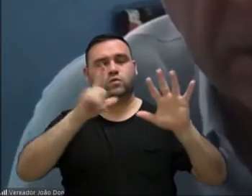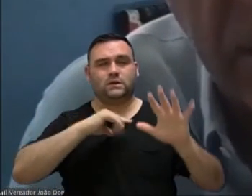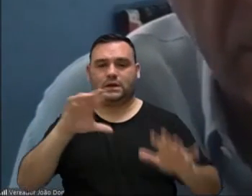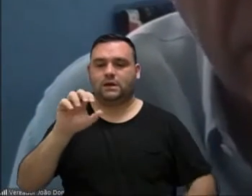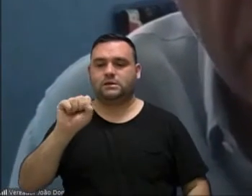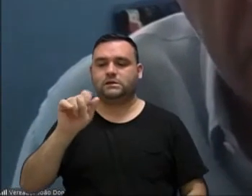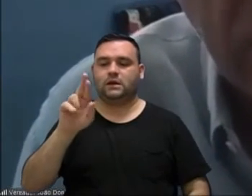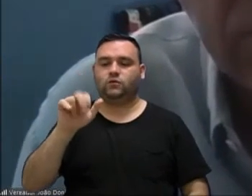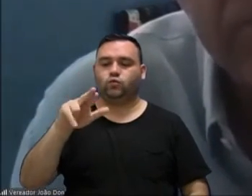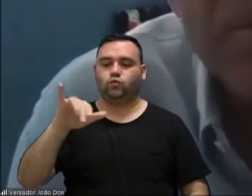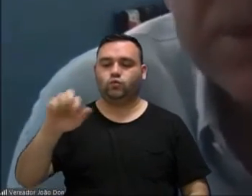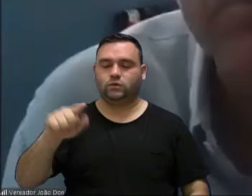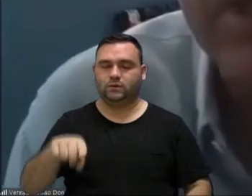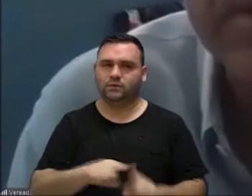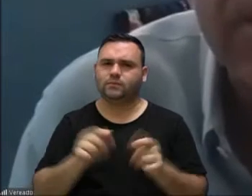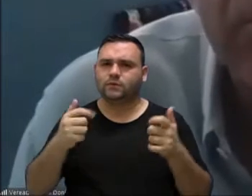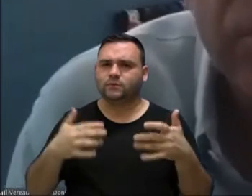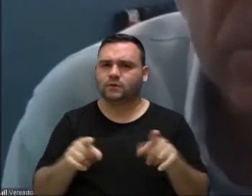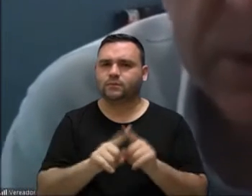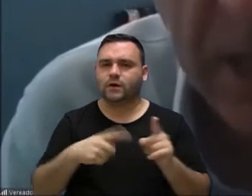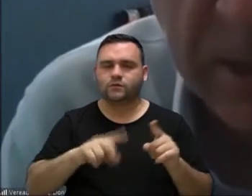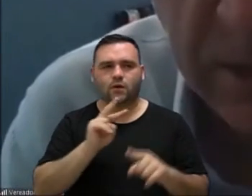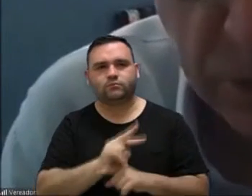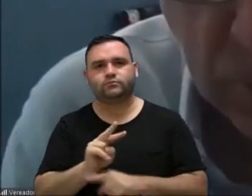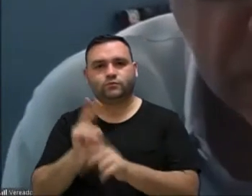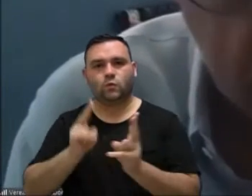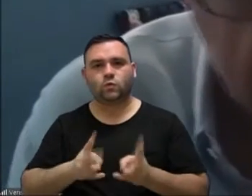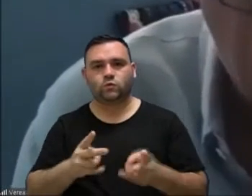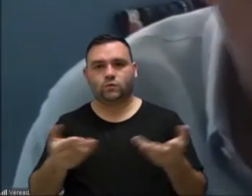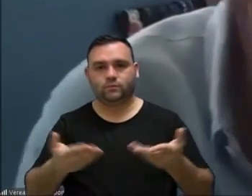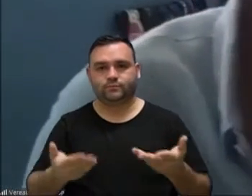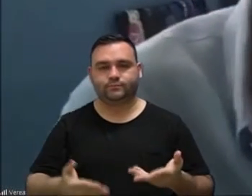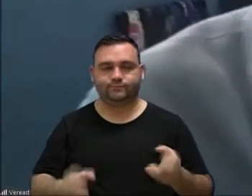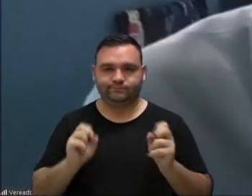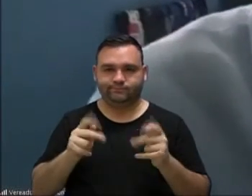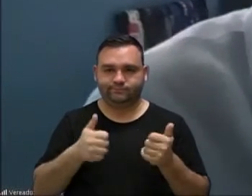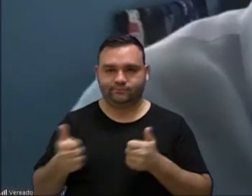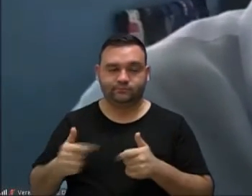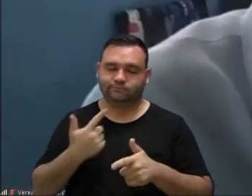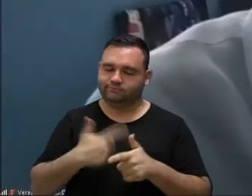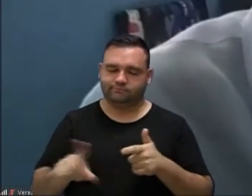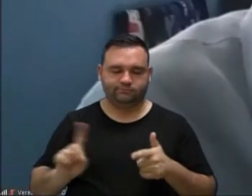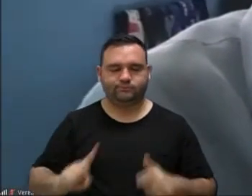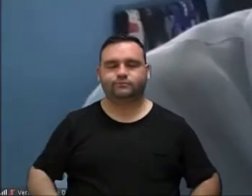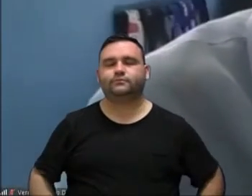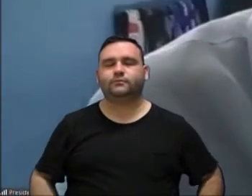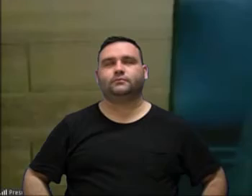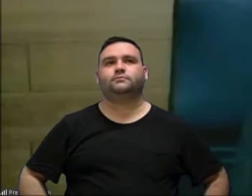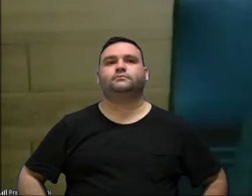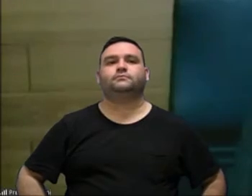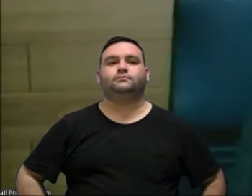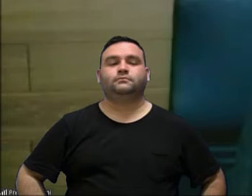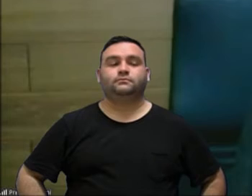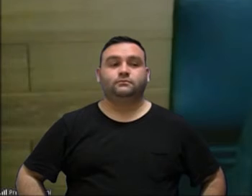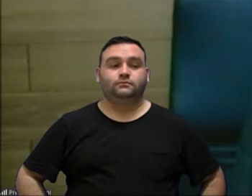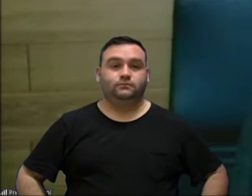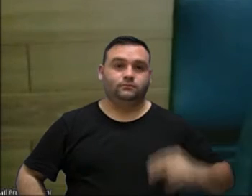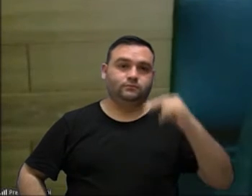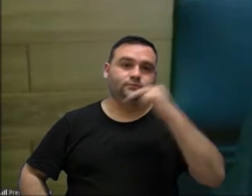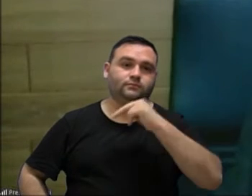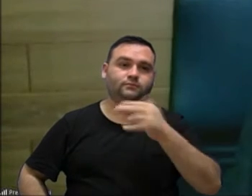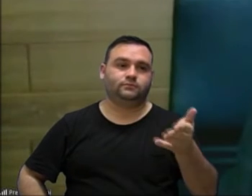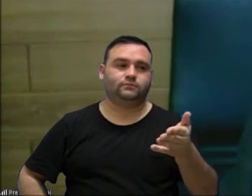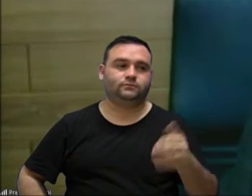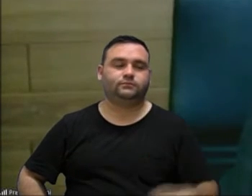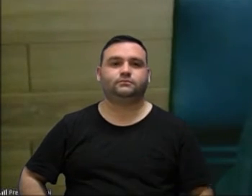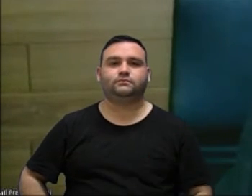Saturn então inclusive estamos tratando continuidade a isso ainda tá bem? Não é problema nenhum Neto pois não